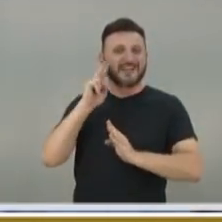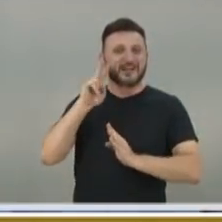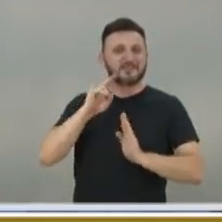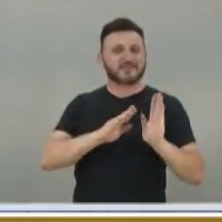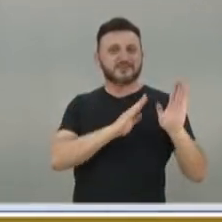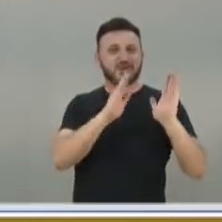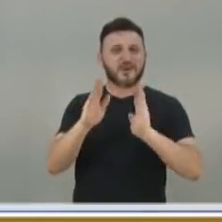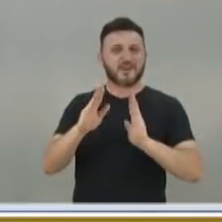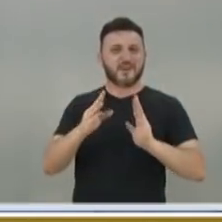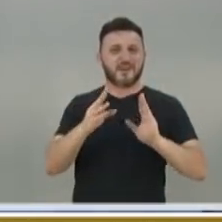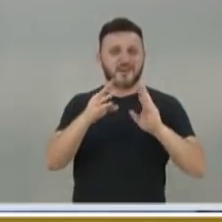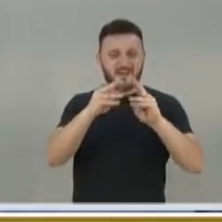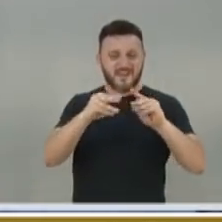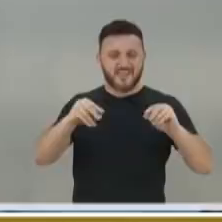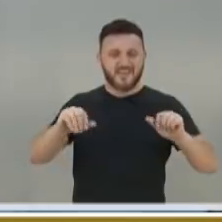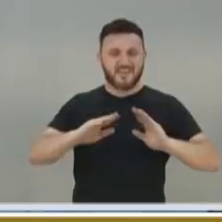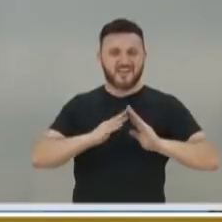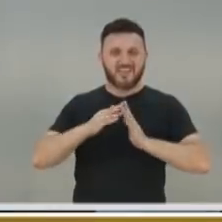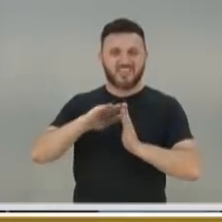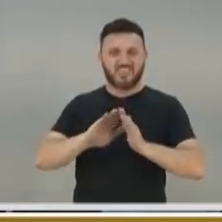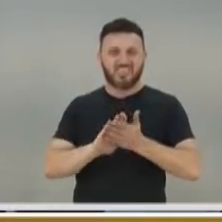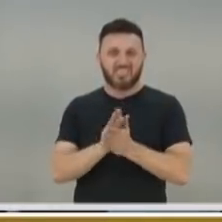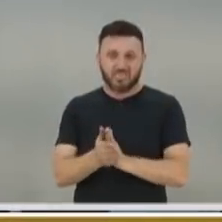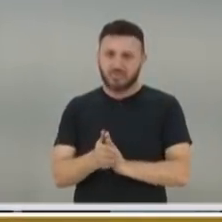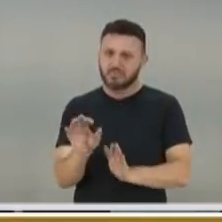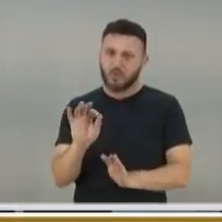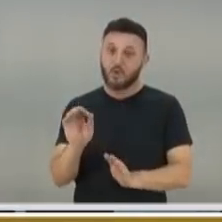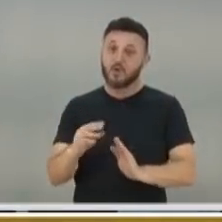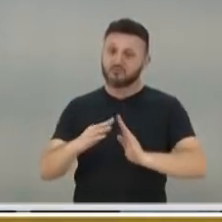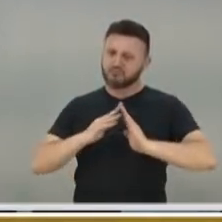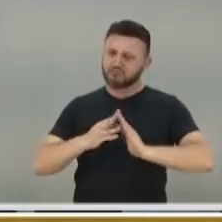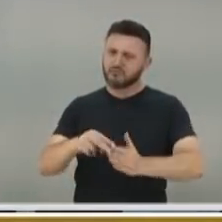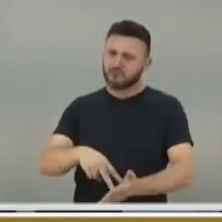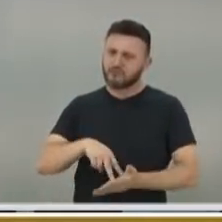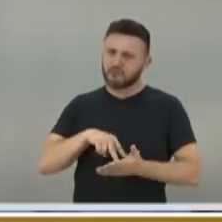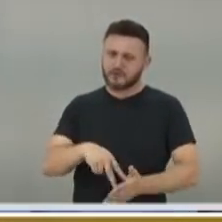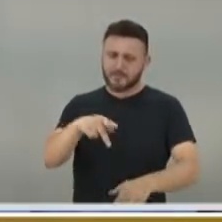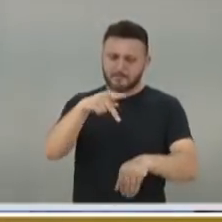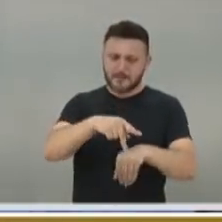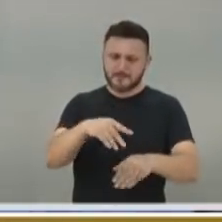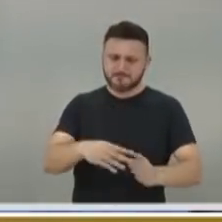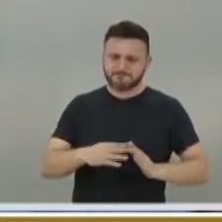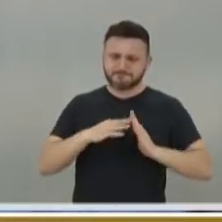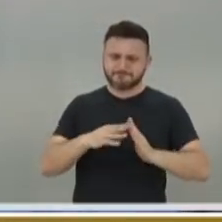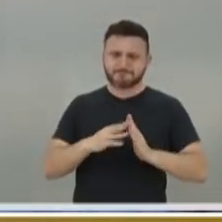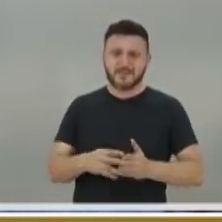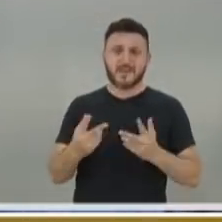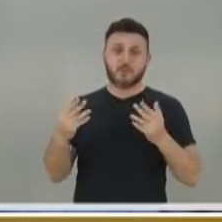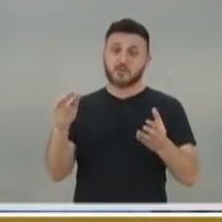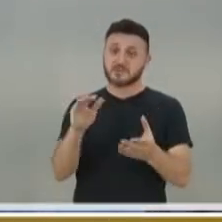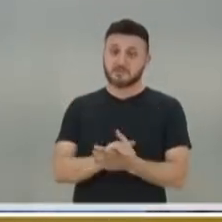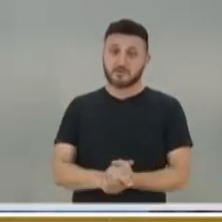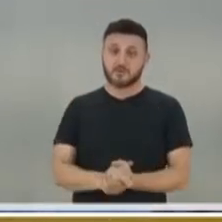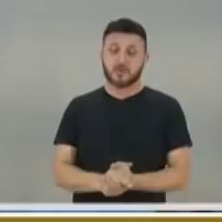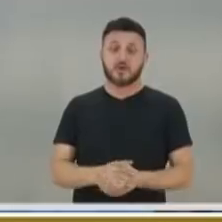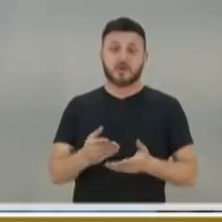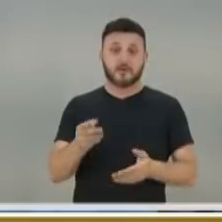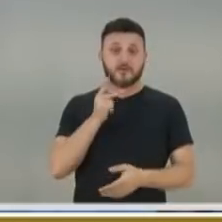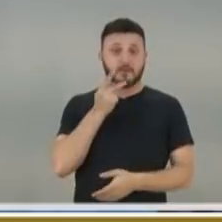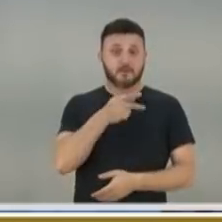gente possa dizer nesses 26 anos, nesses 21 anos de caminhada, é: Deus é fiel e